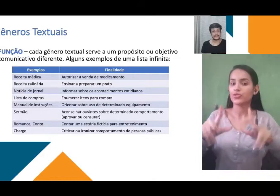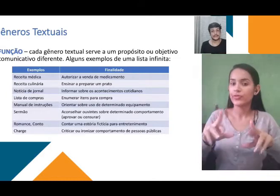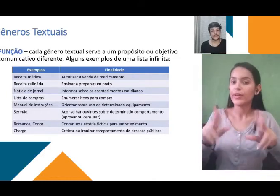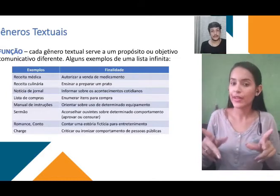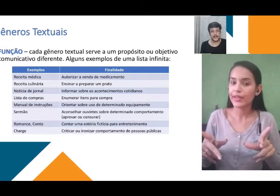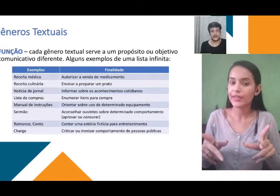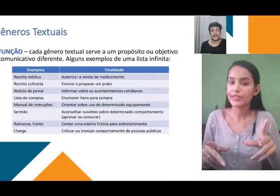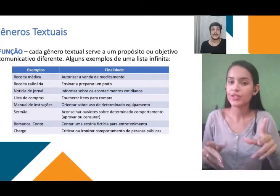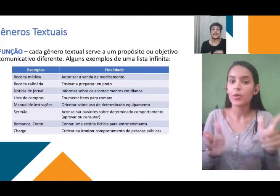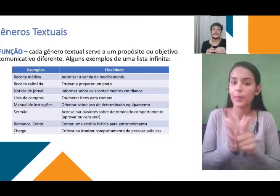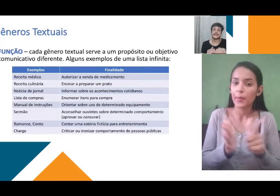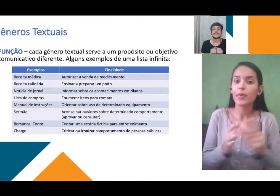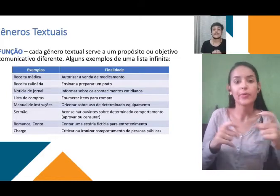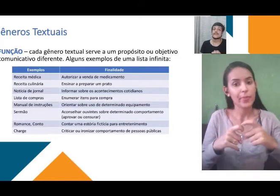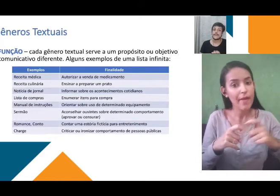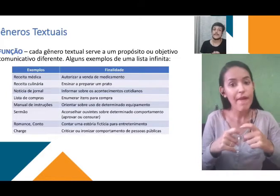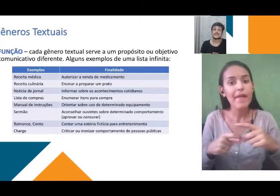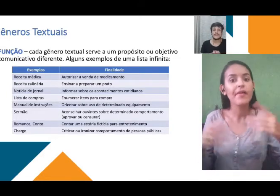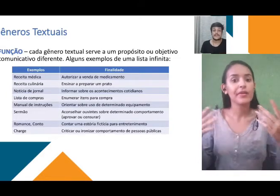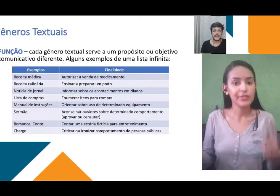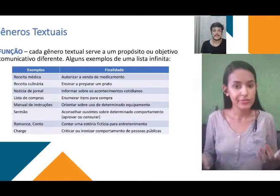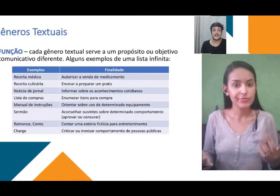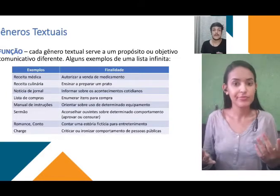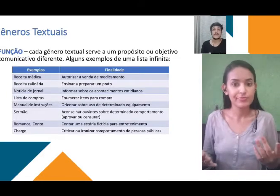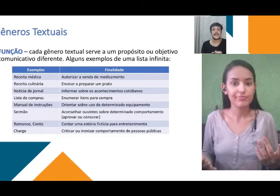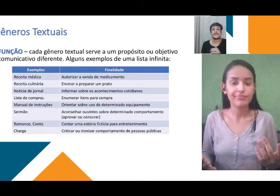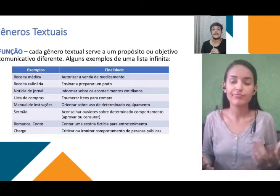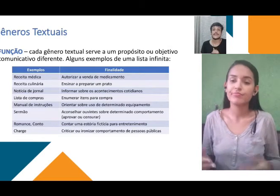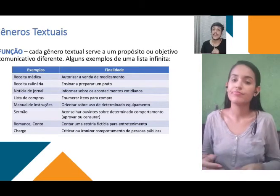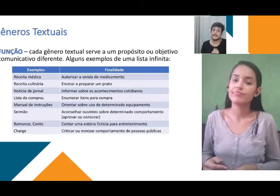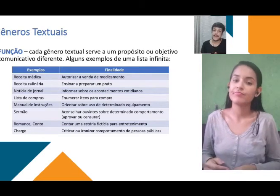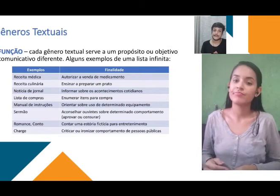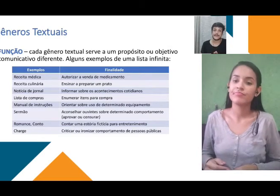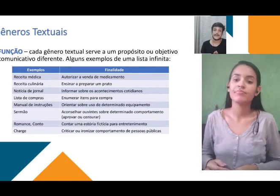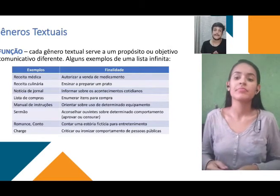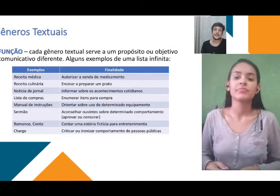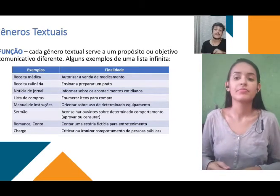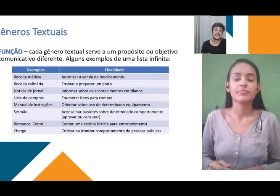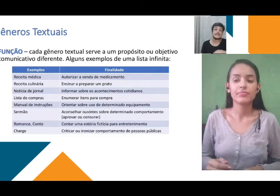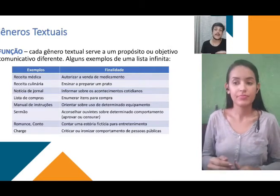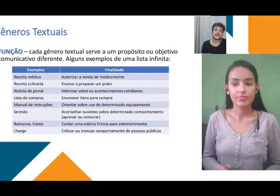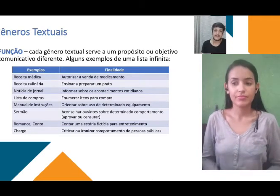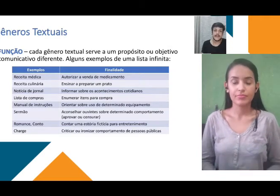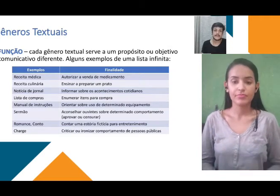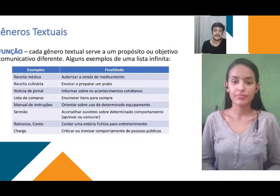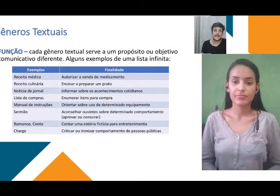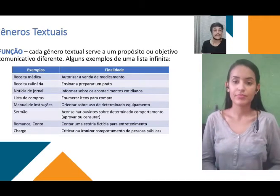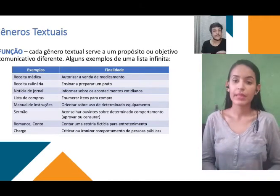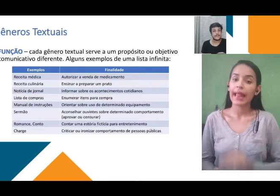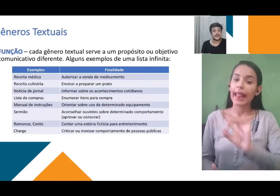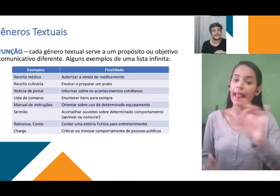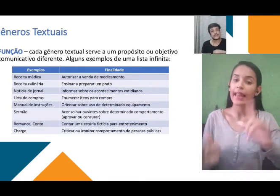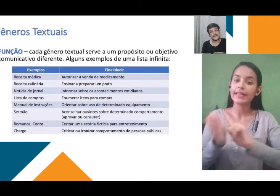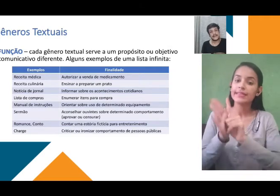uma notícia de jornal, eu faço isso com um propósito diferente do que quando eu leio uma bula de remédio. Quando eu escrevo uma receita, eu